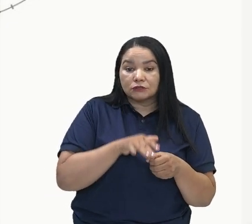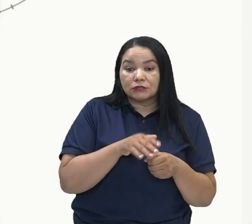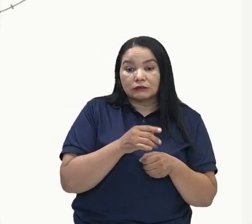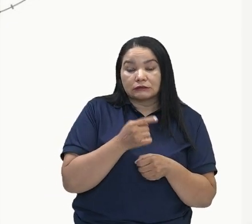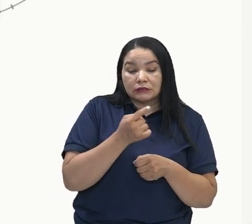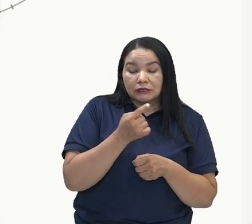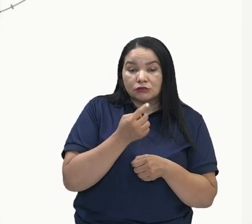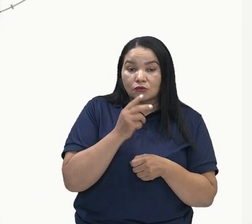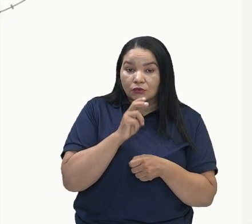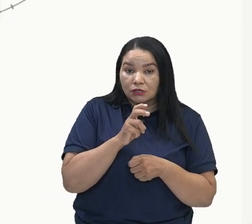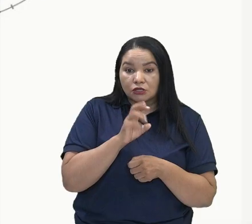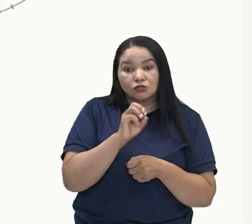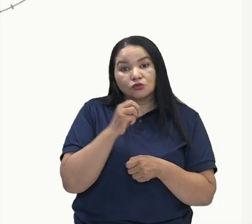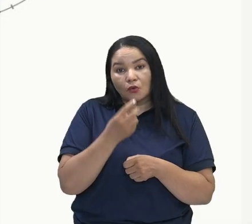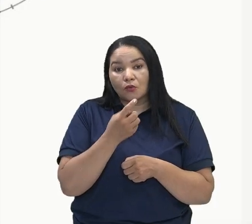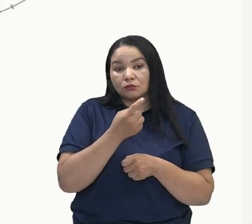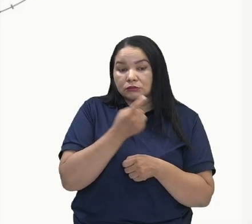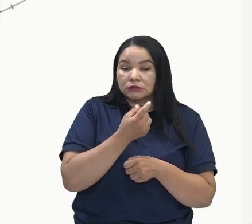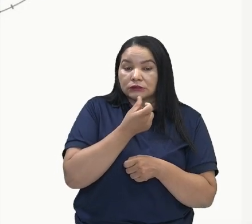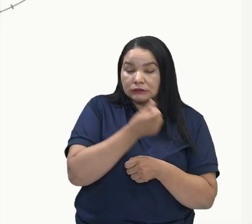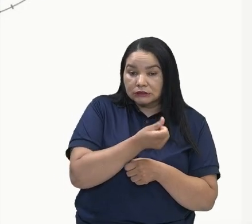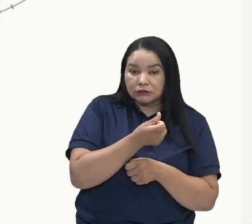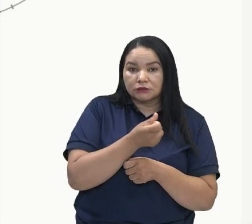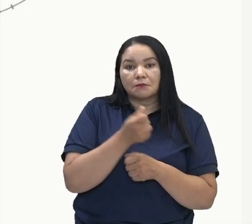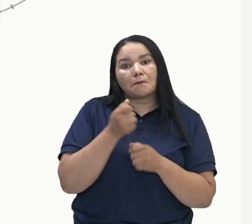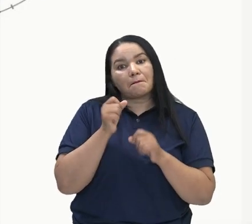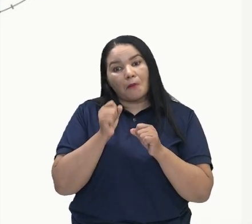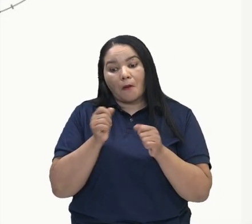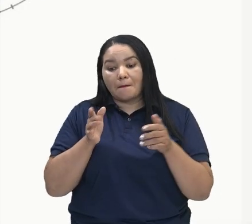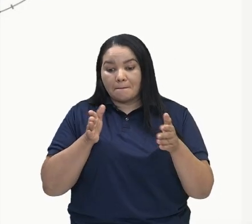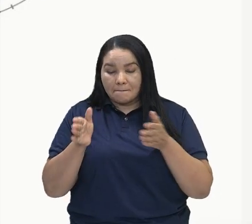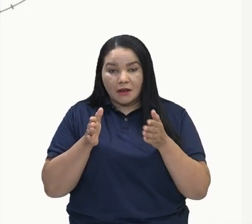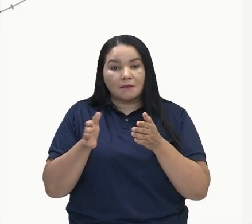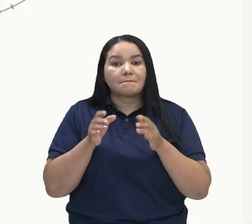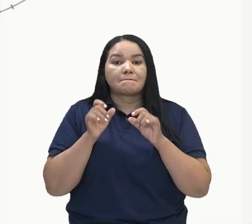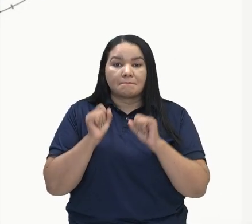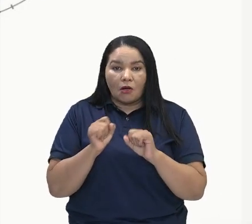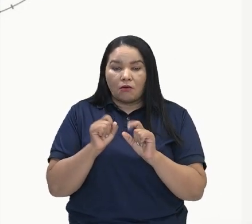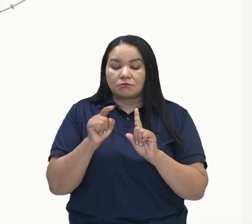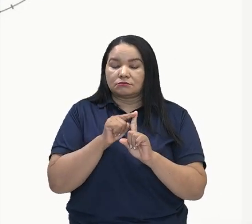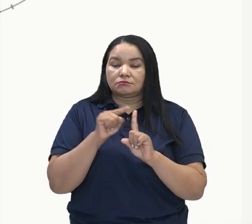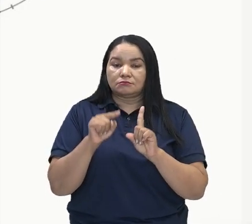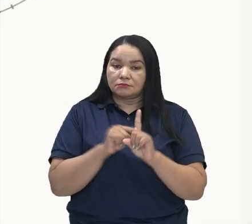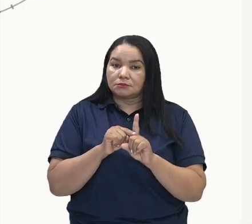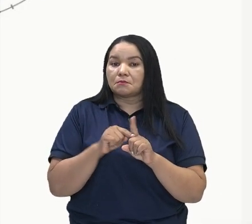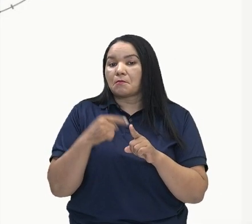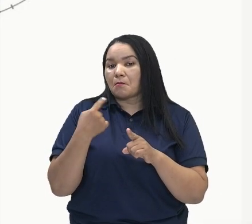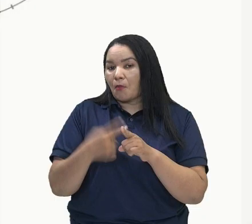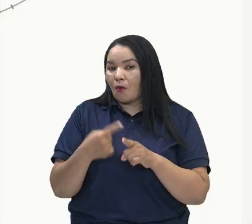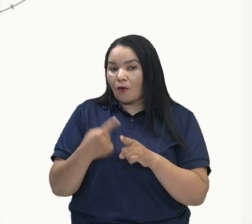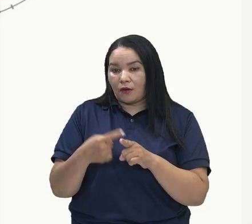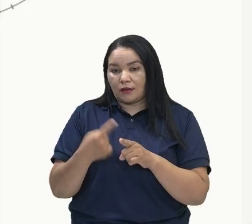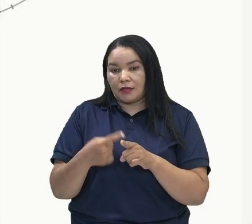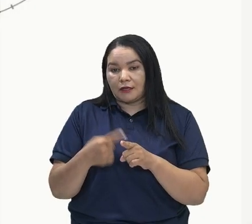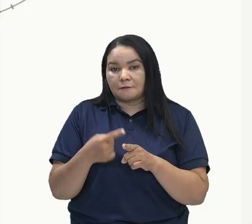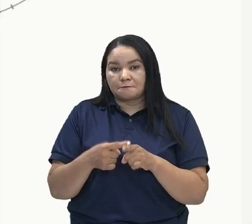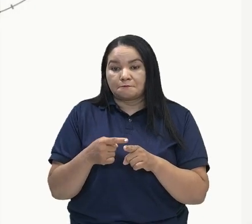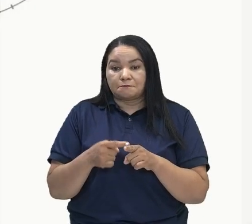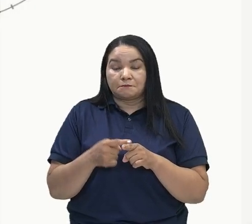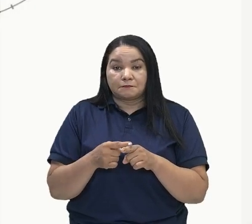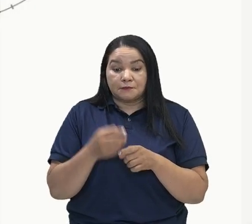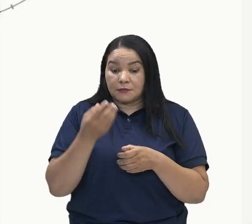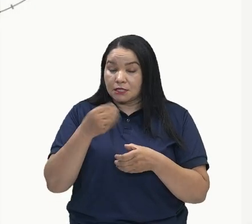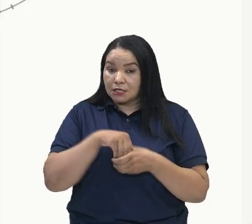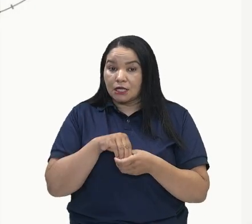16º, é uma janela ali de tempo em que ela também pode engravidar. Por quê? Afinal de contas, o